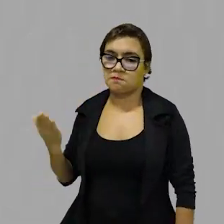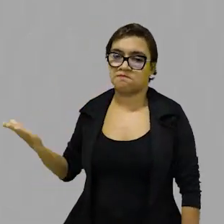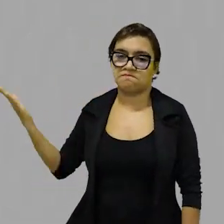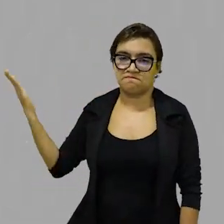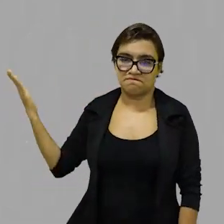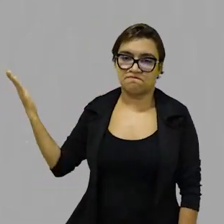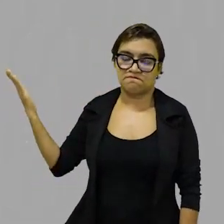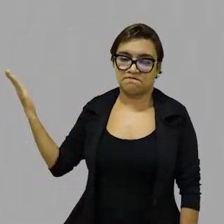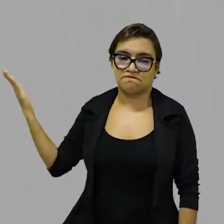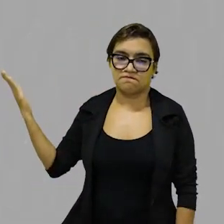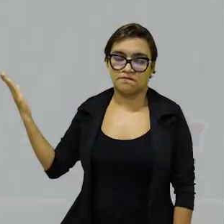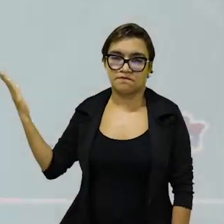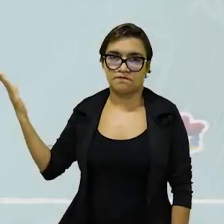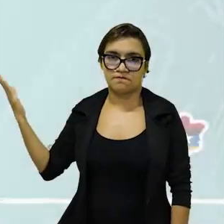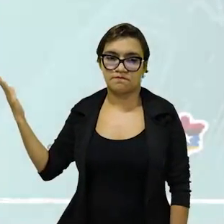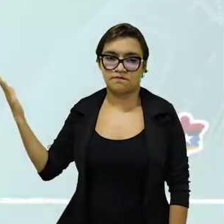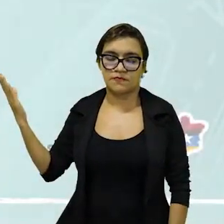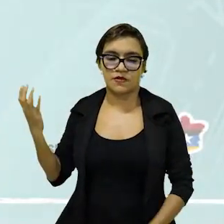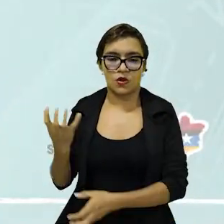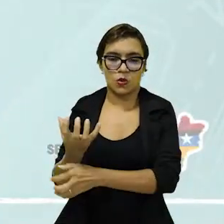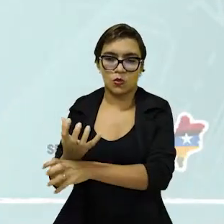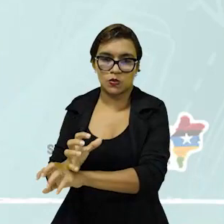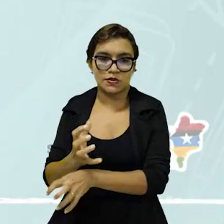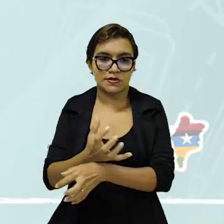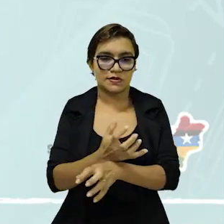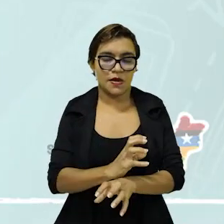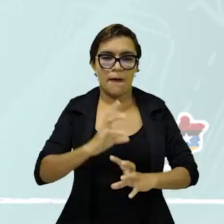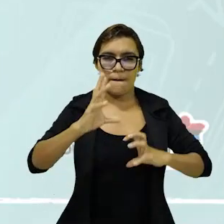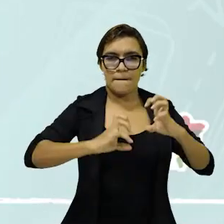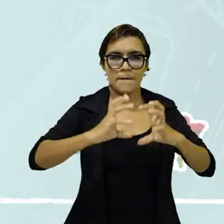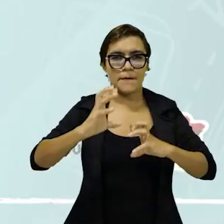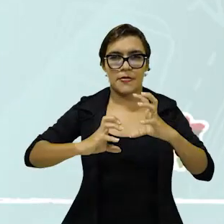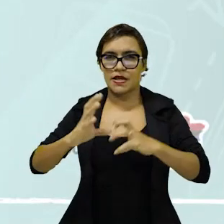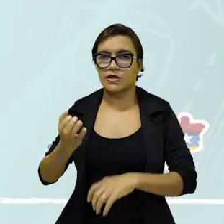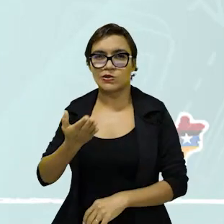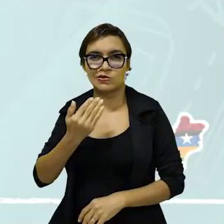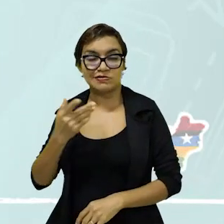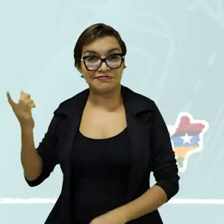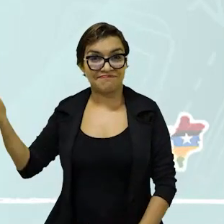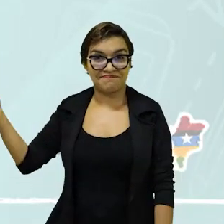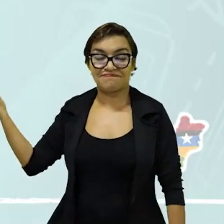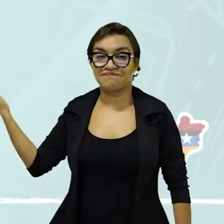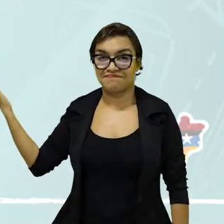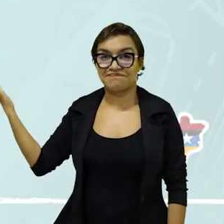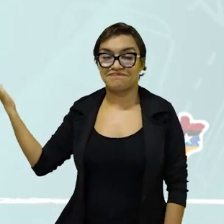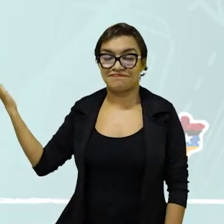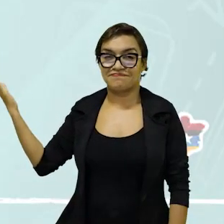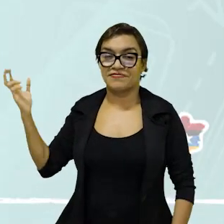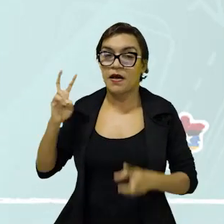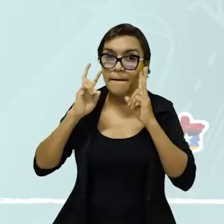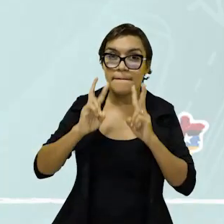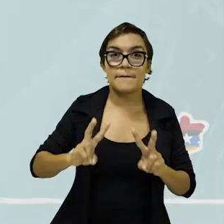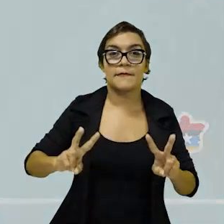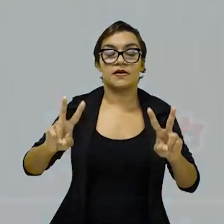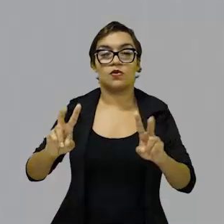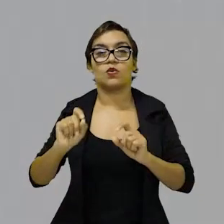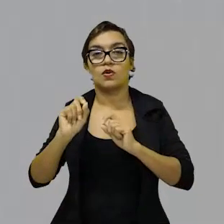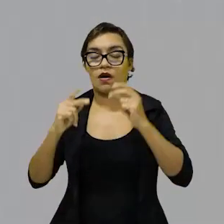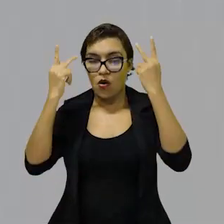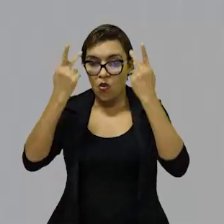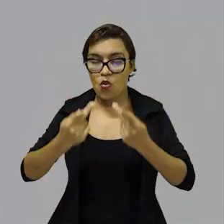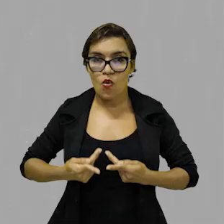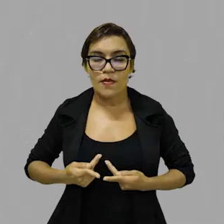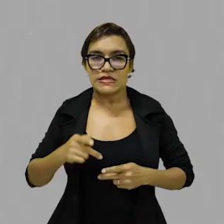gigantesca. Duas caveiras, dois esqueletos brigando por um arrengue, uma comida em conserva. É assim que ele vê a humanidade, como se